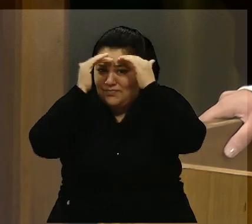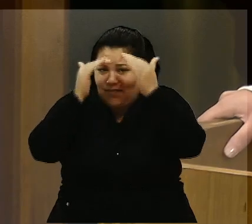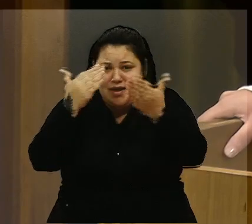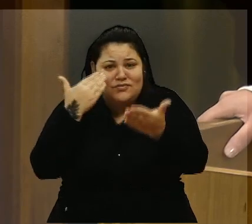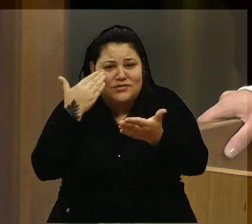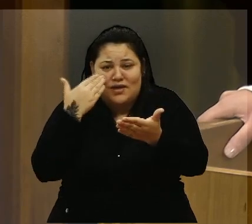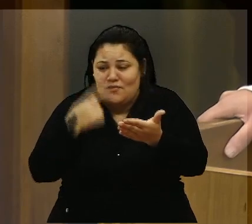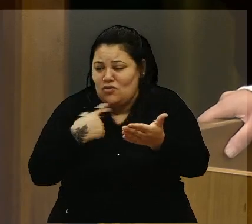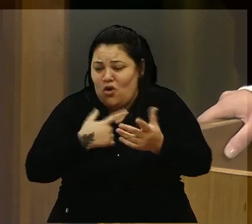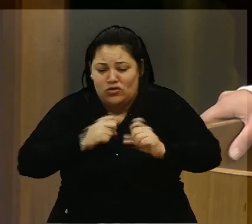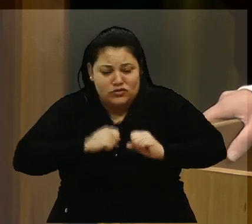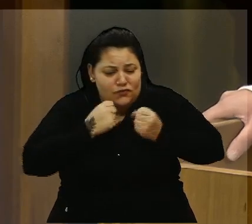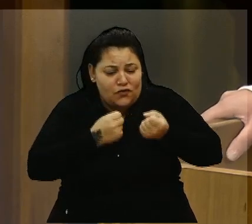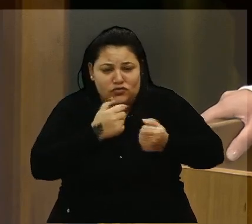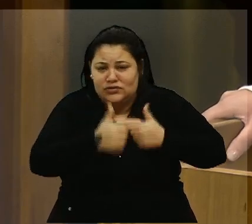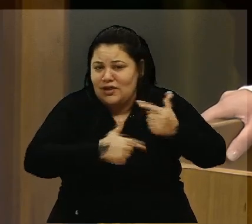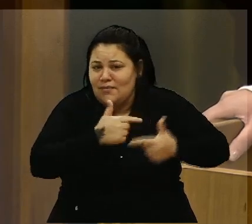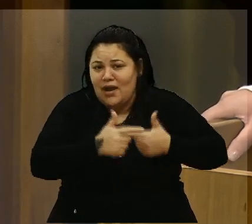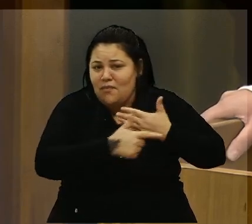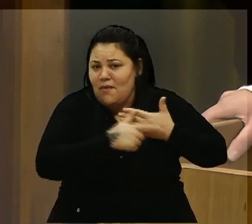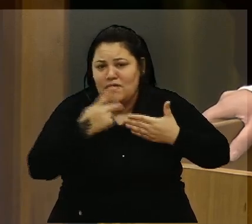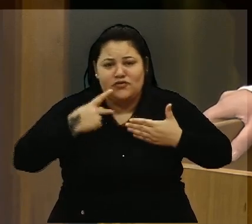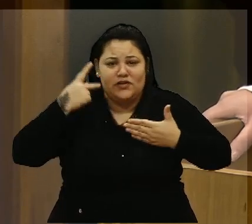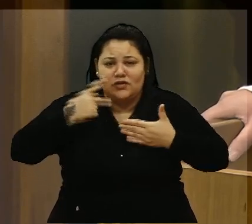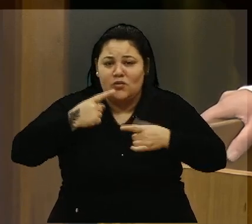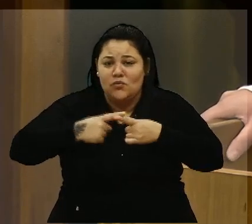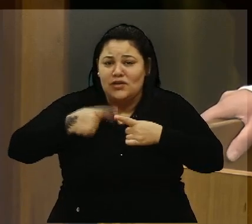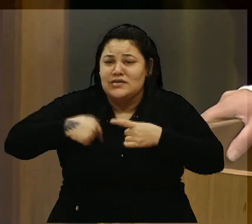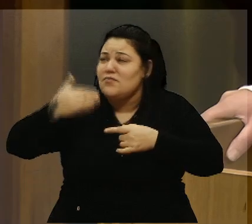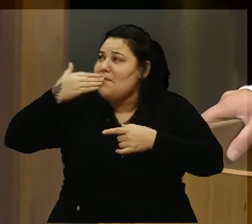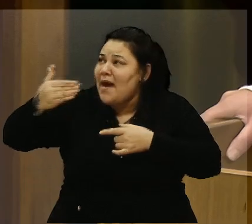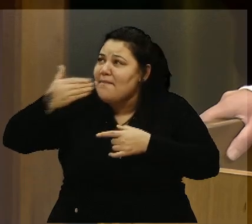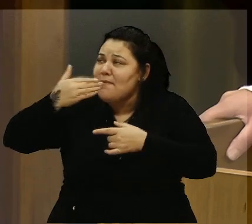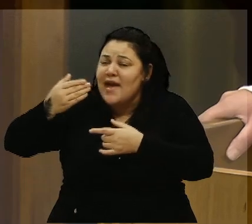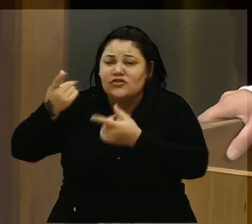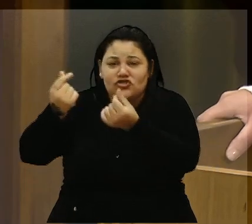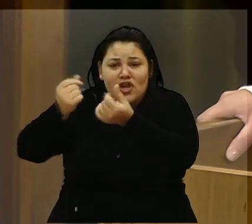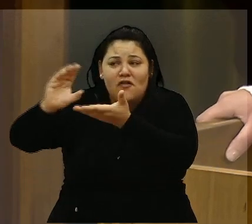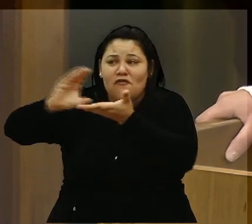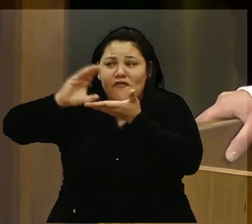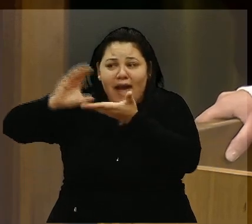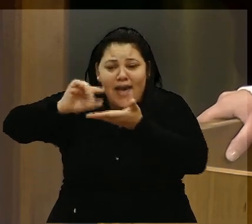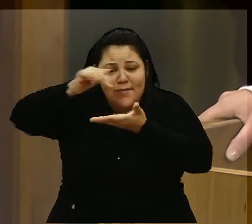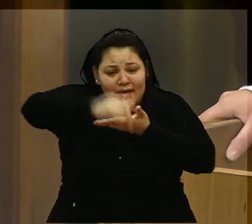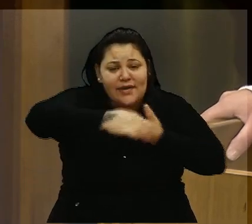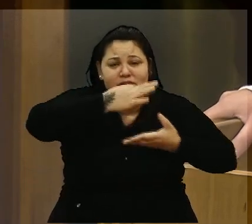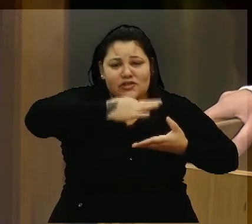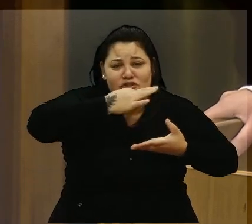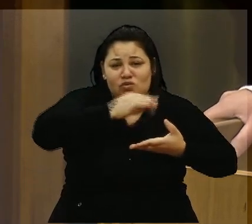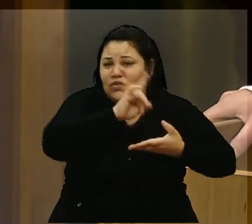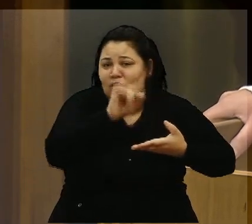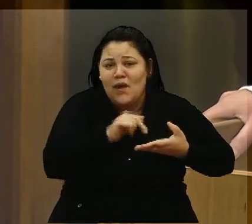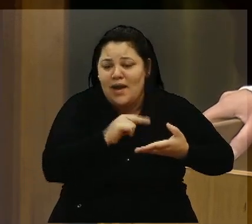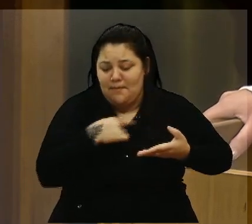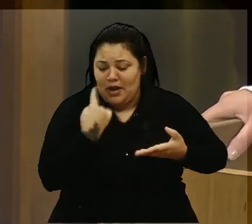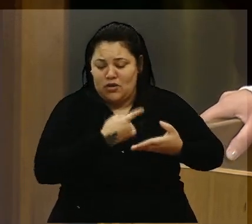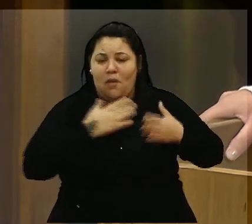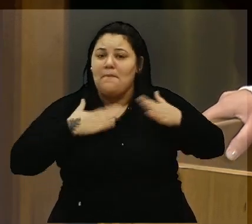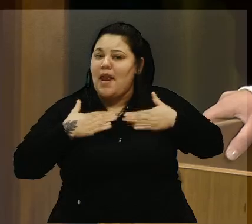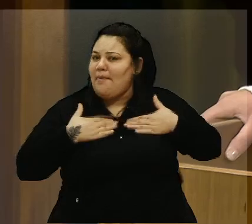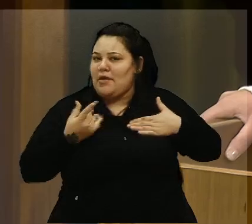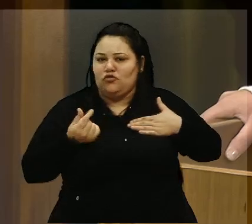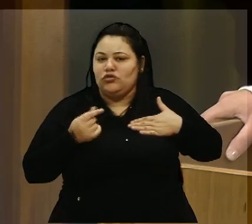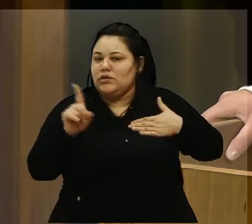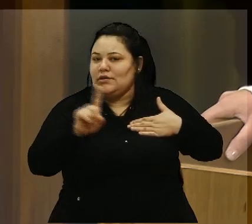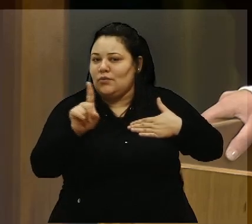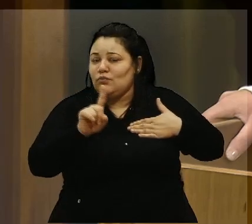nossos esforços. Quando a gente busca recursos para Caxias do Sul, a gente não está buscando recursos para nós próprios. A